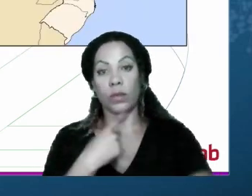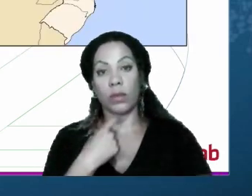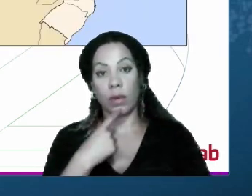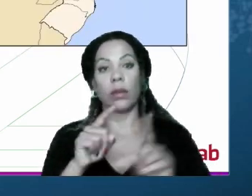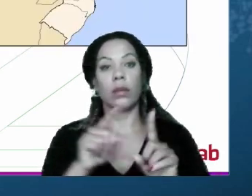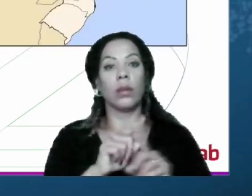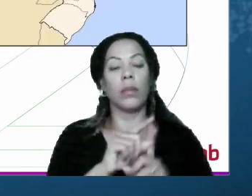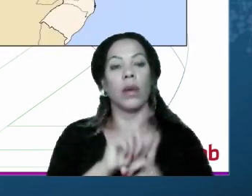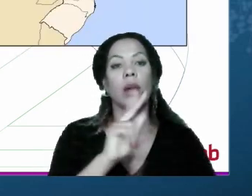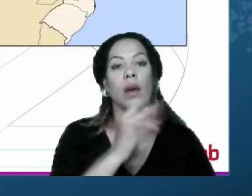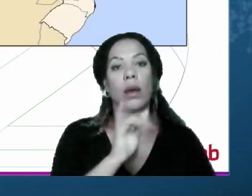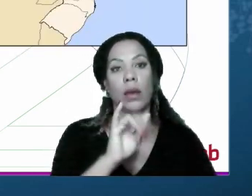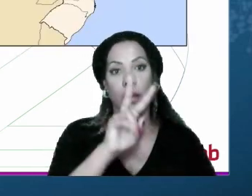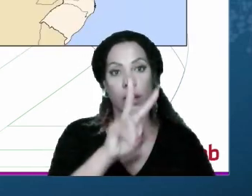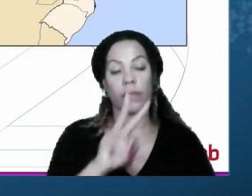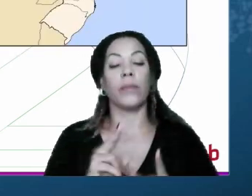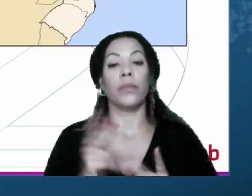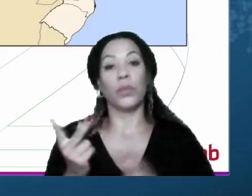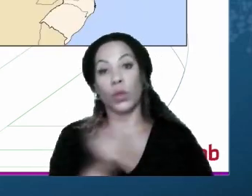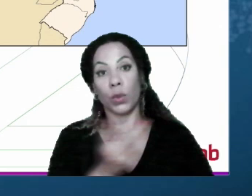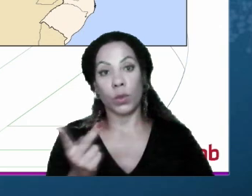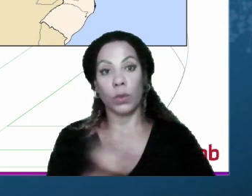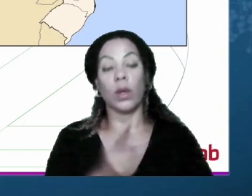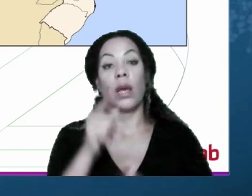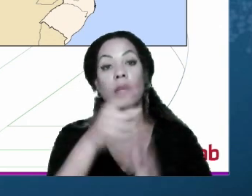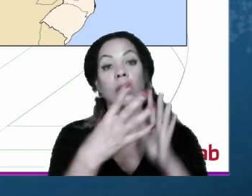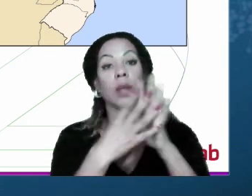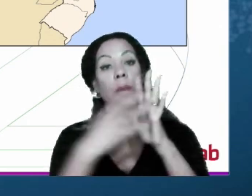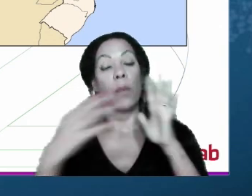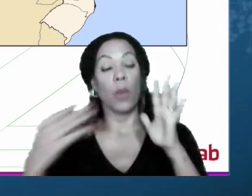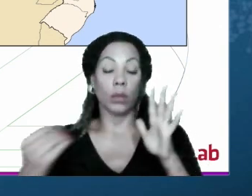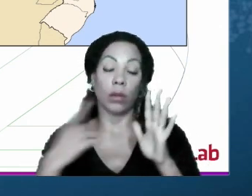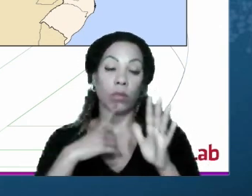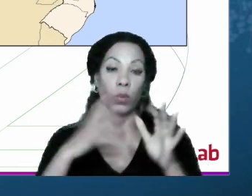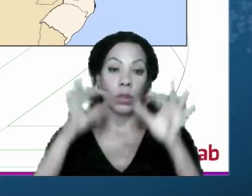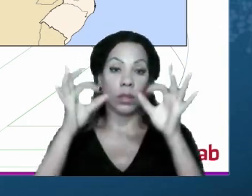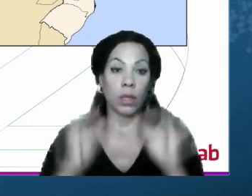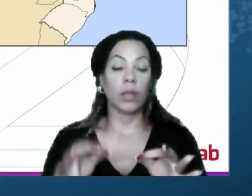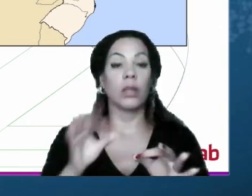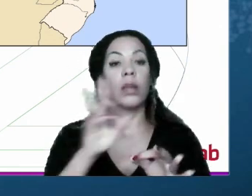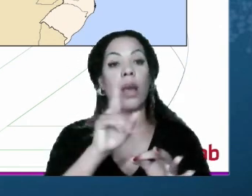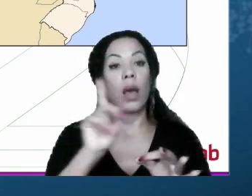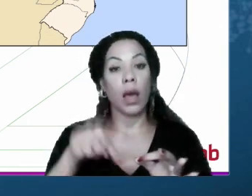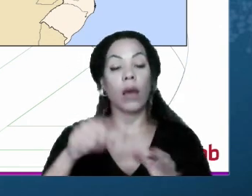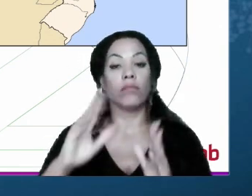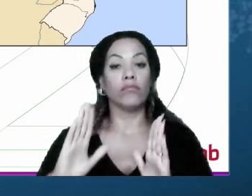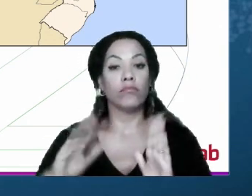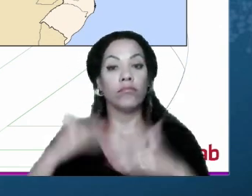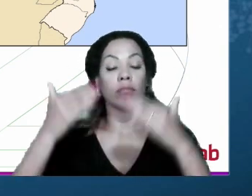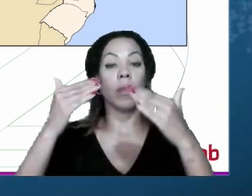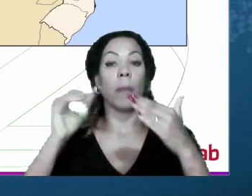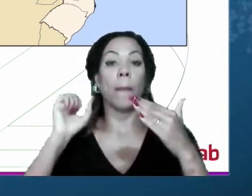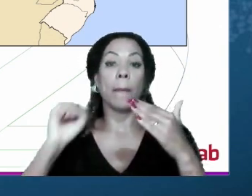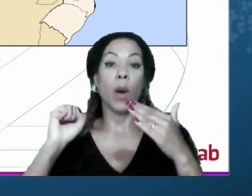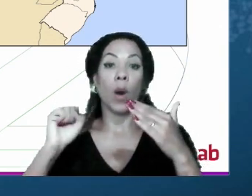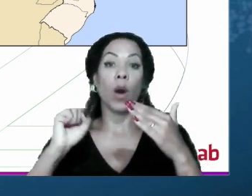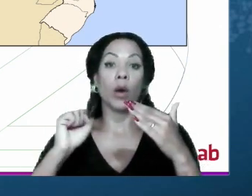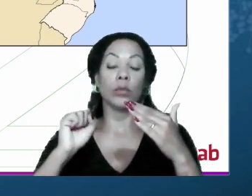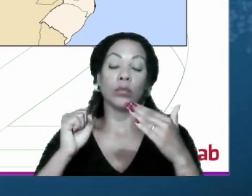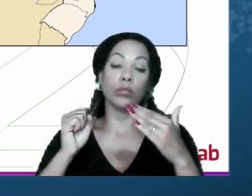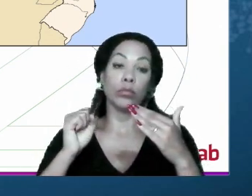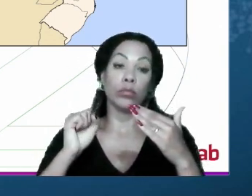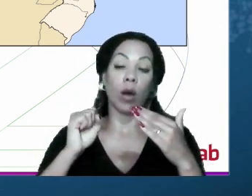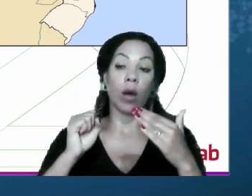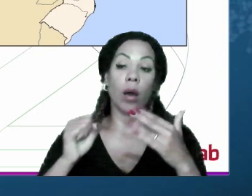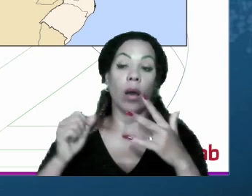e também em Biomanguinhos. E esse modelo certamente é um hub and spoke, mas é uma rede, mas pode ser